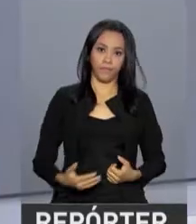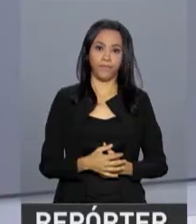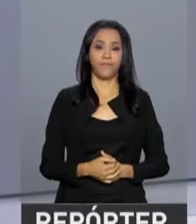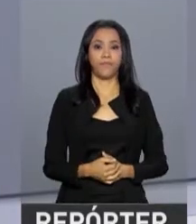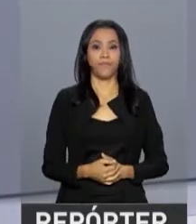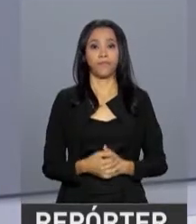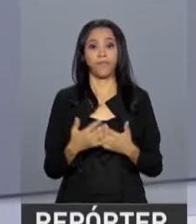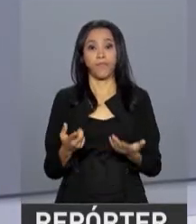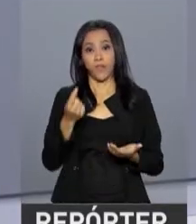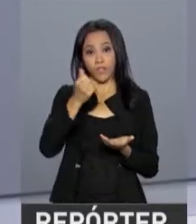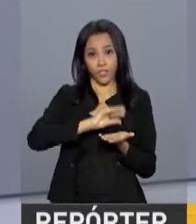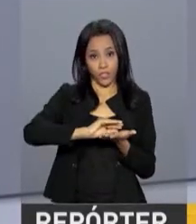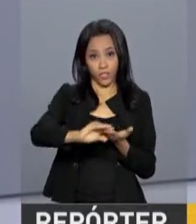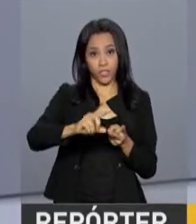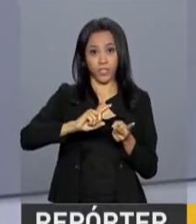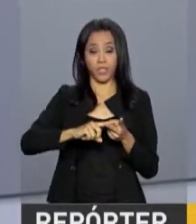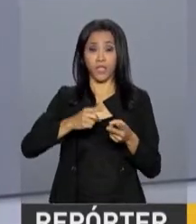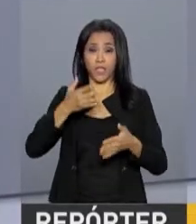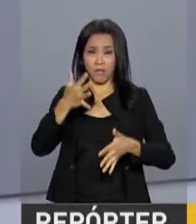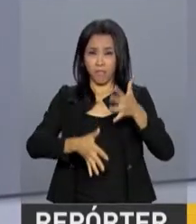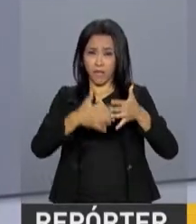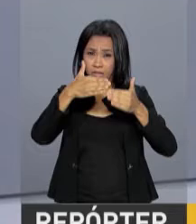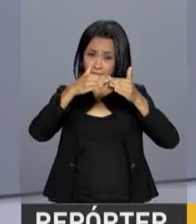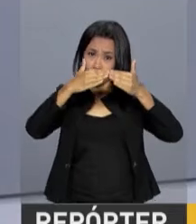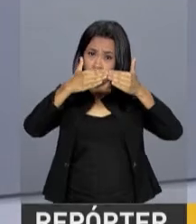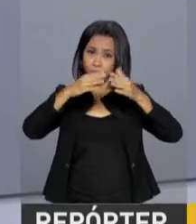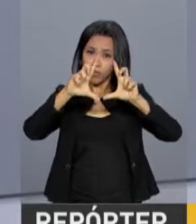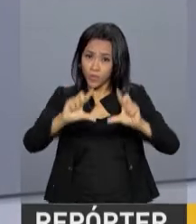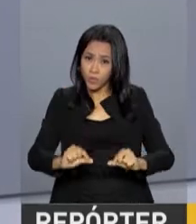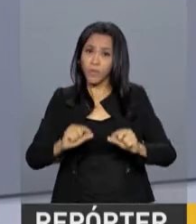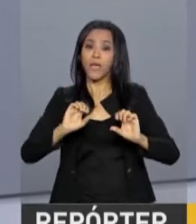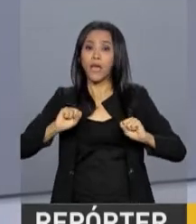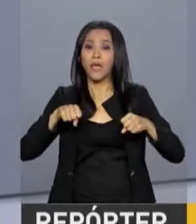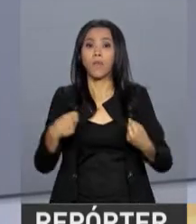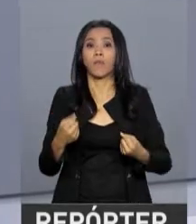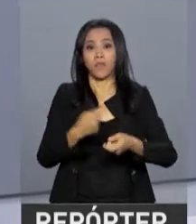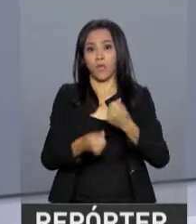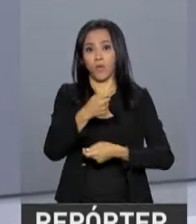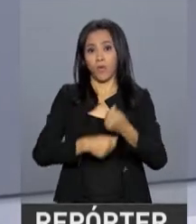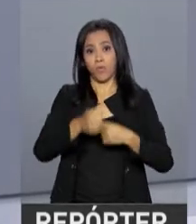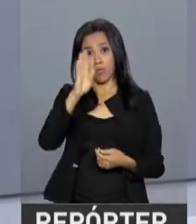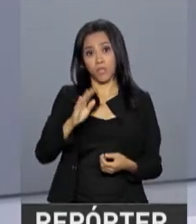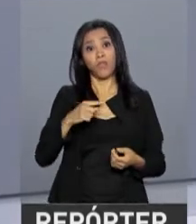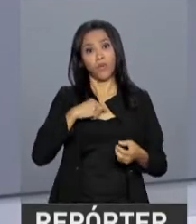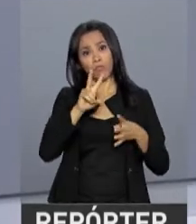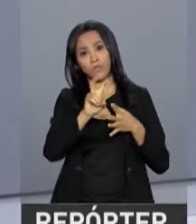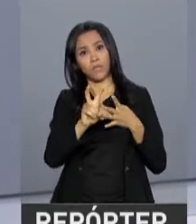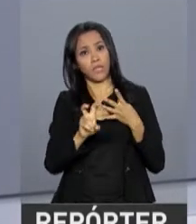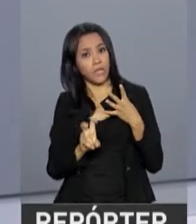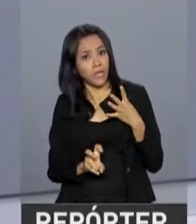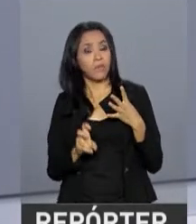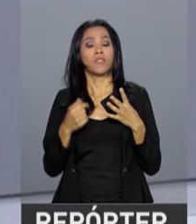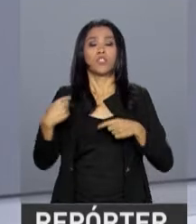investimentos queda de barreiras às exportações e à recuperação da economia brasileira foram alguns dos assuntos discutidos